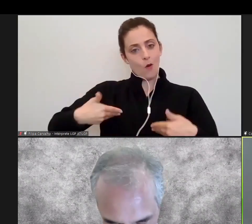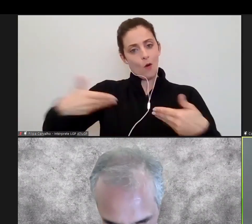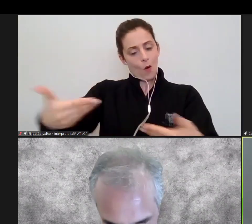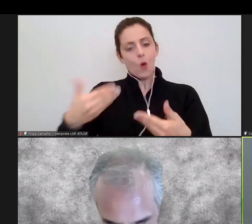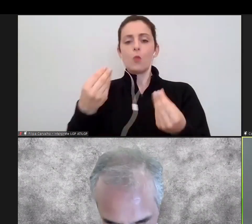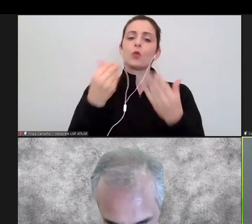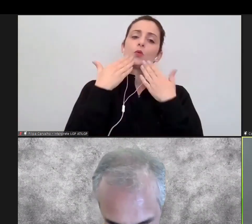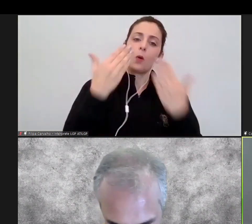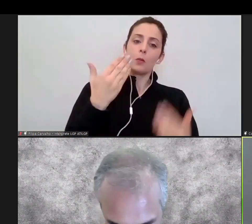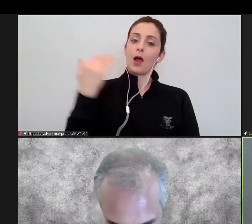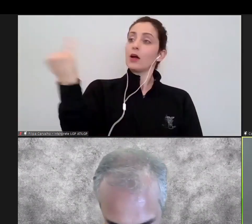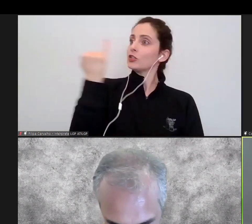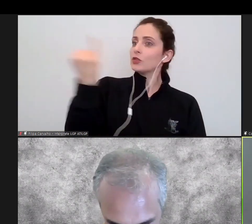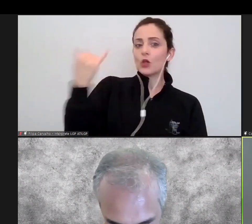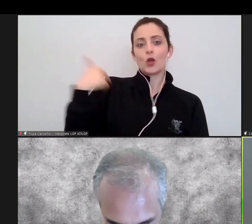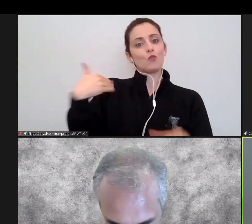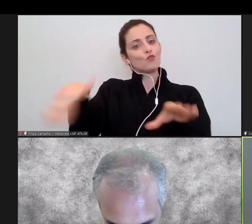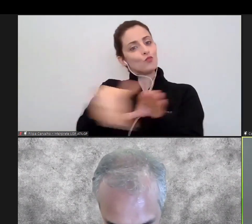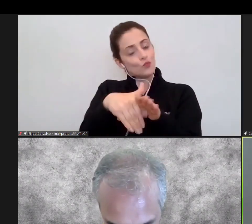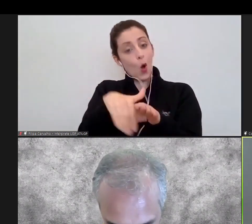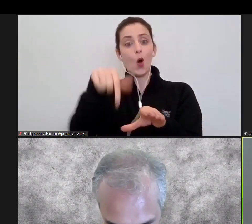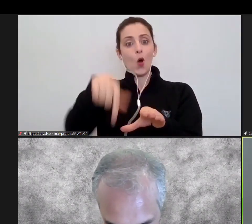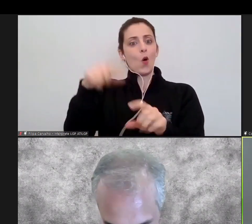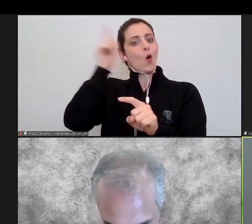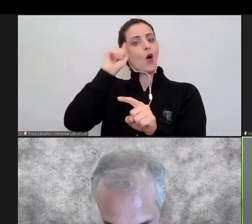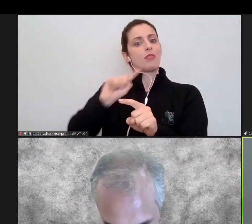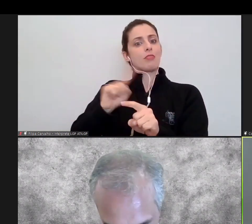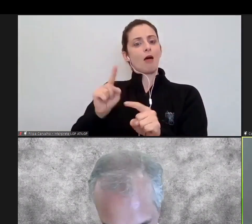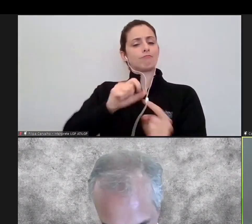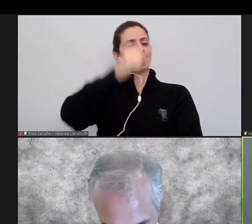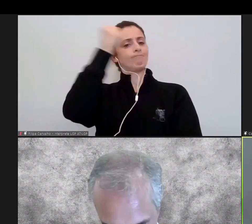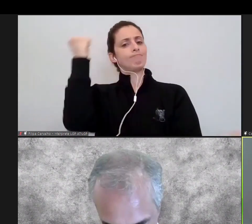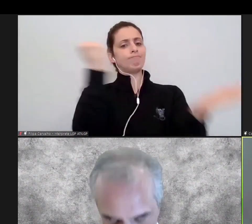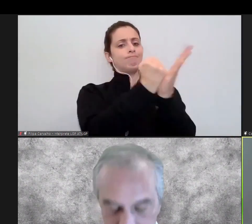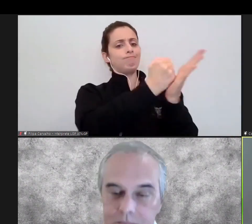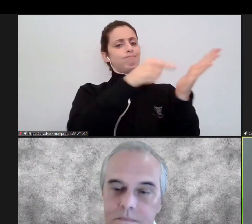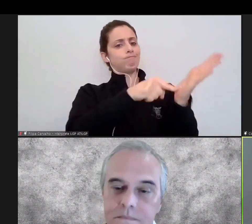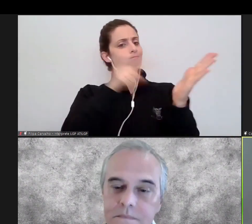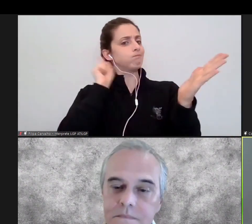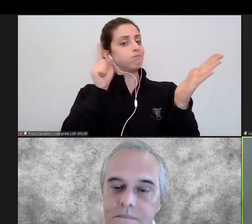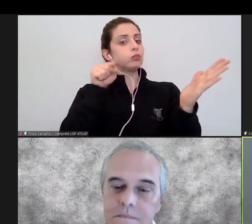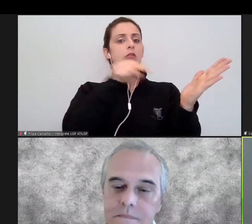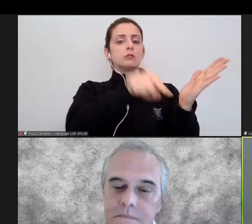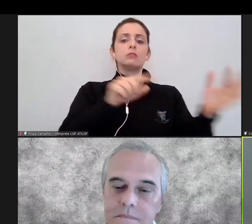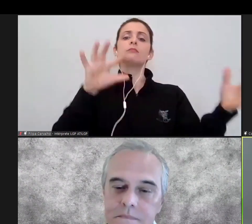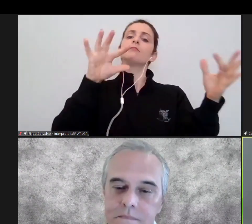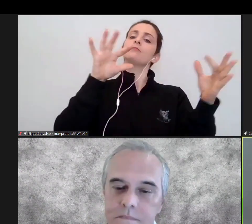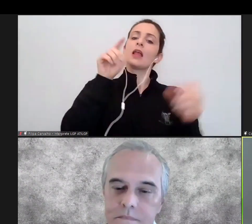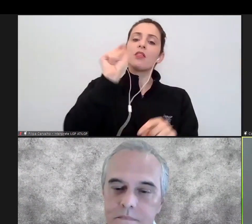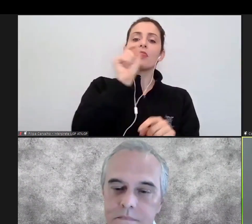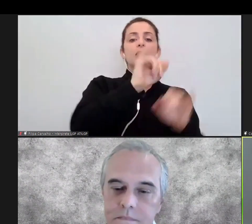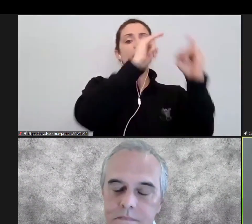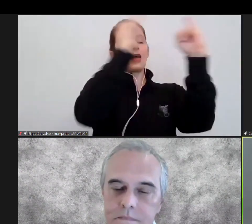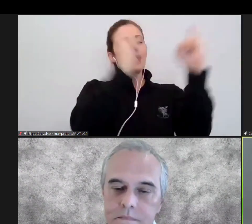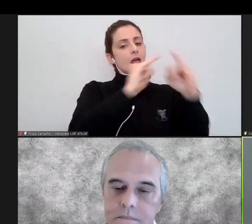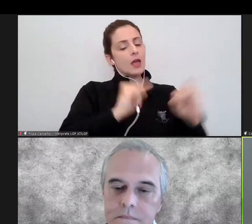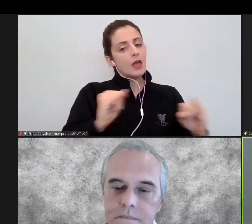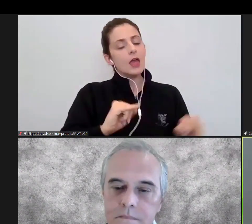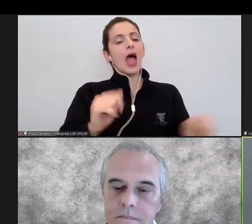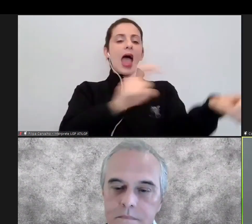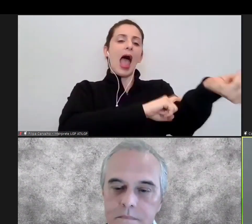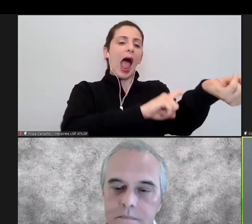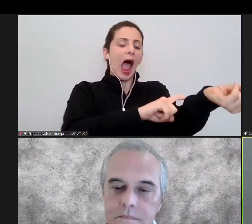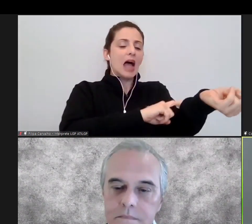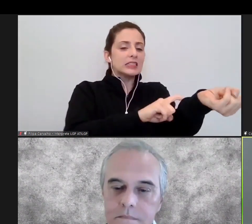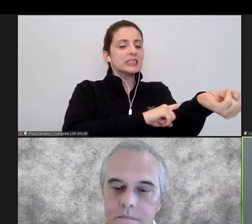Nacional da Administração, neste dia tão marcante da nossa história, que é o Dia Internacional para a Eliminação da Discriminação Racial. Gostaria